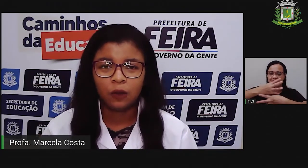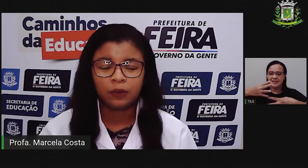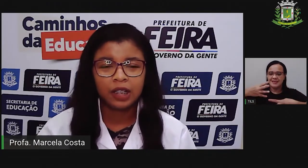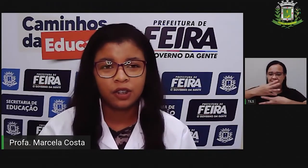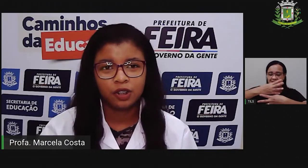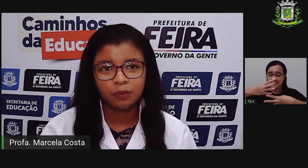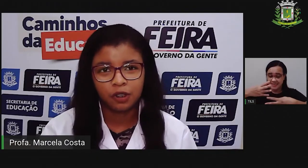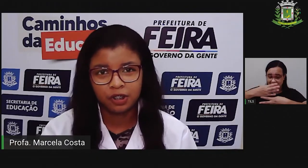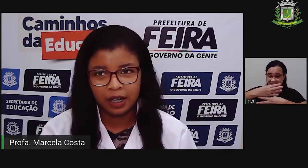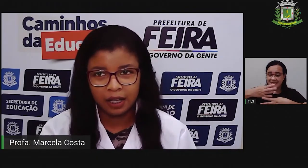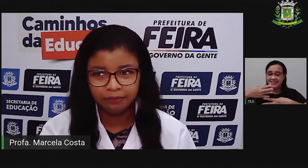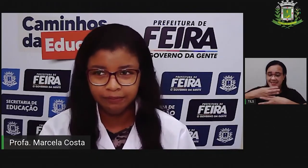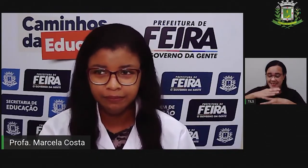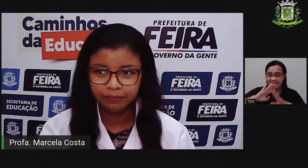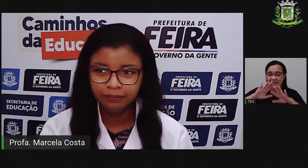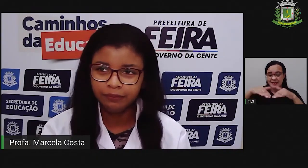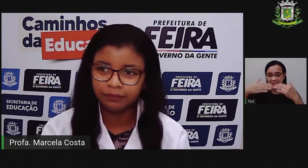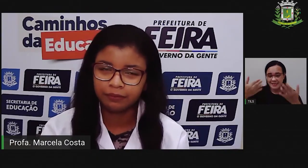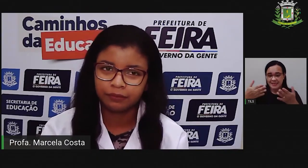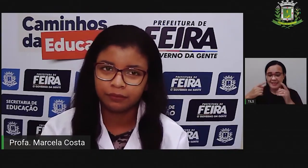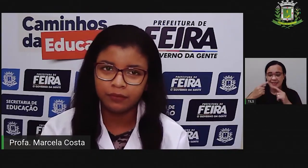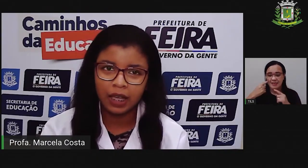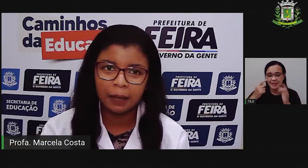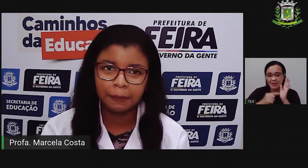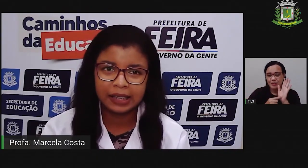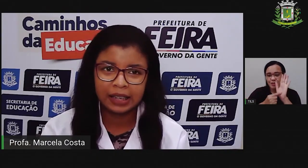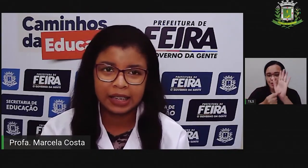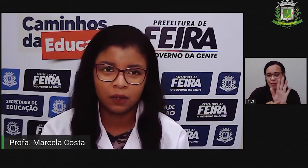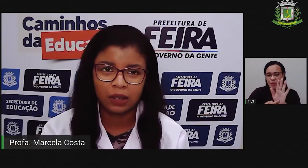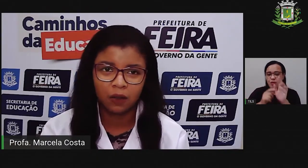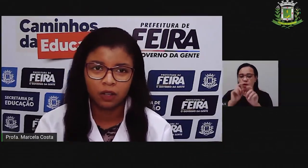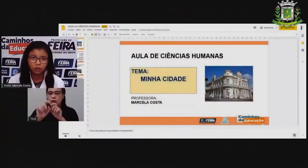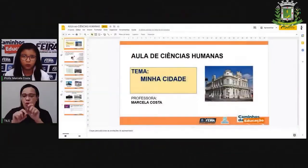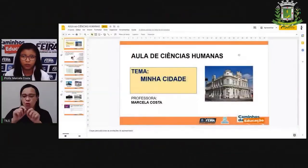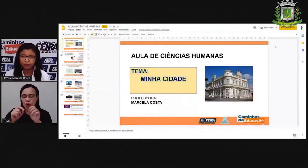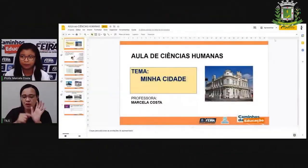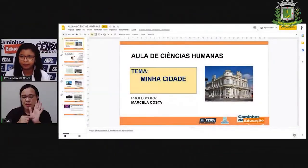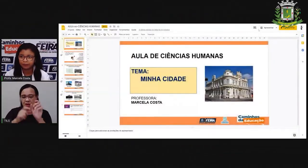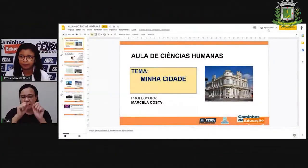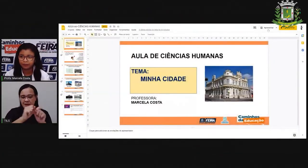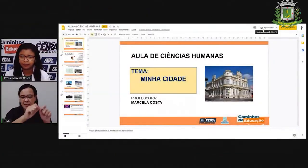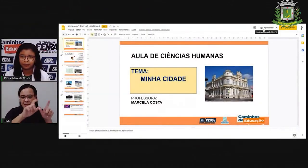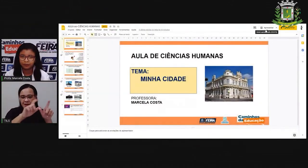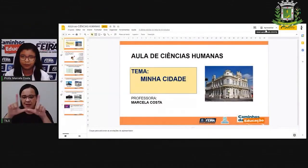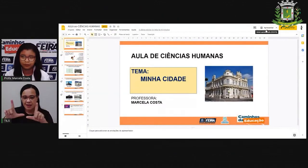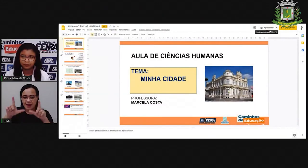Então, deixa eu te mostrar a apresentação da aula de hoje.